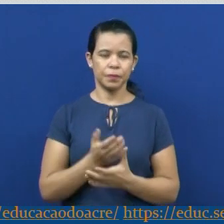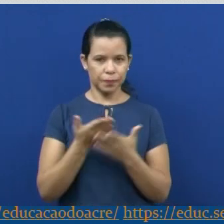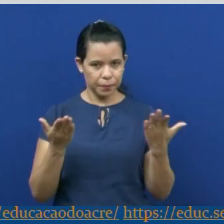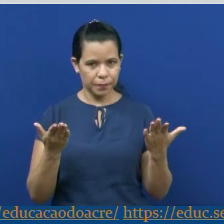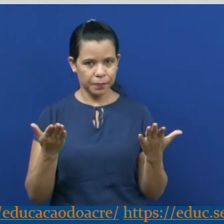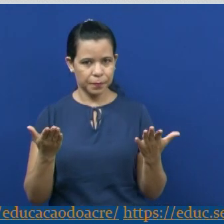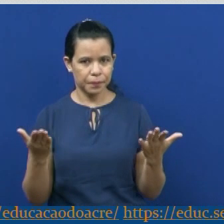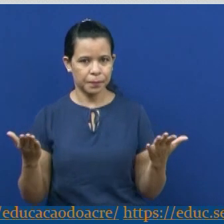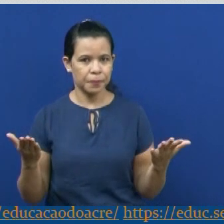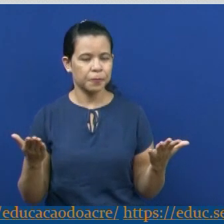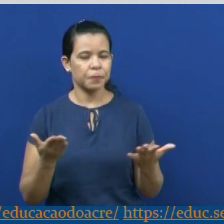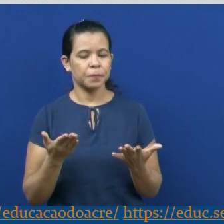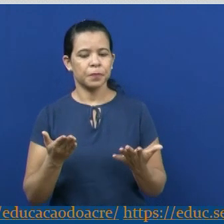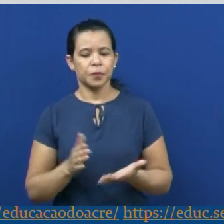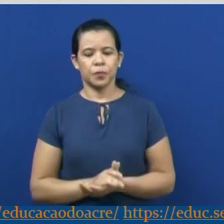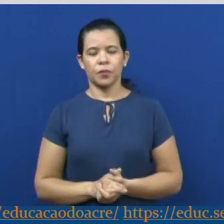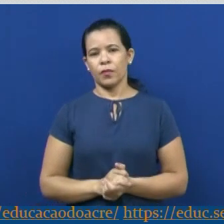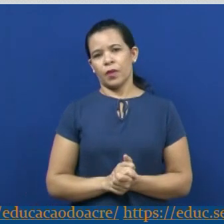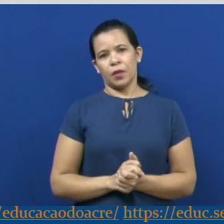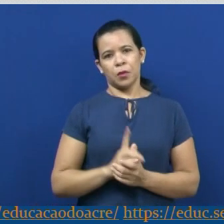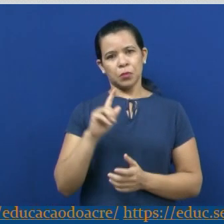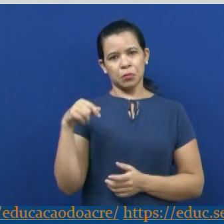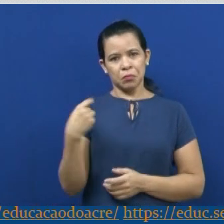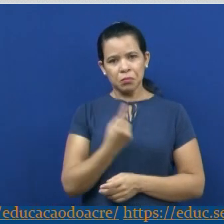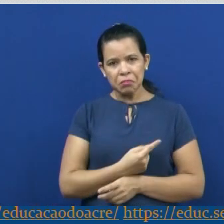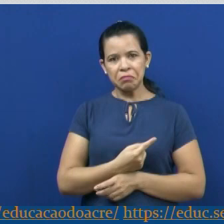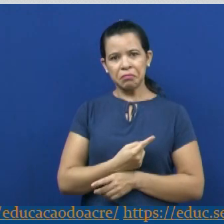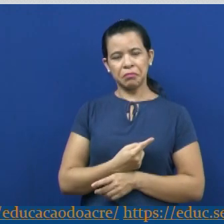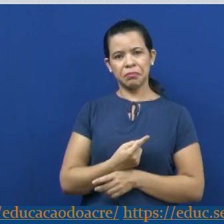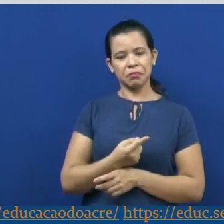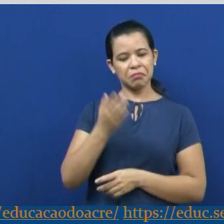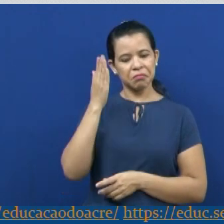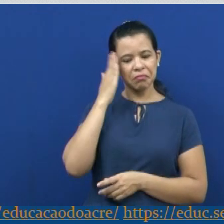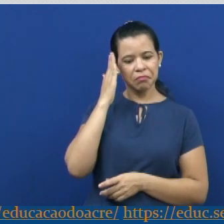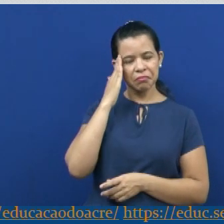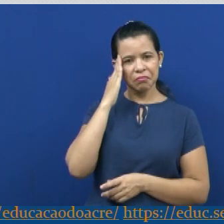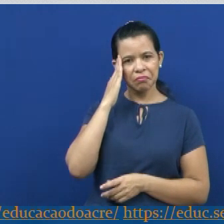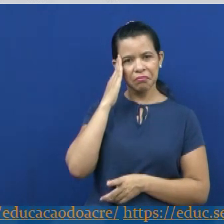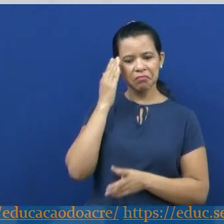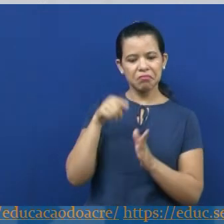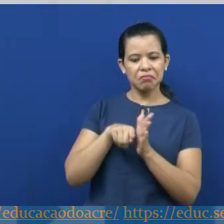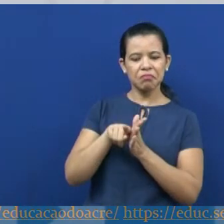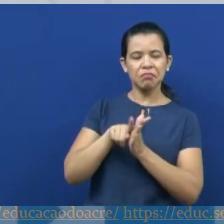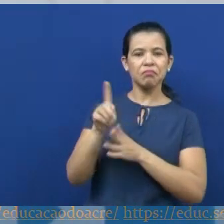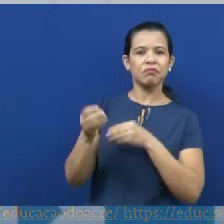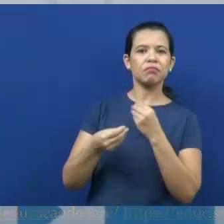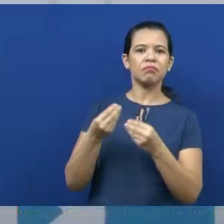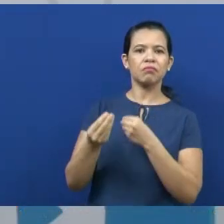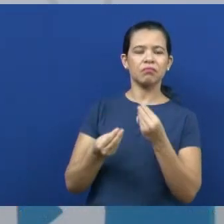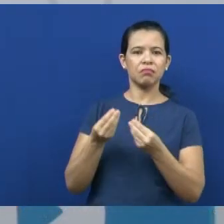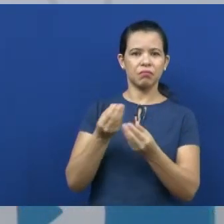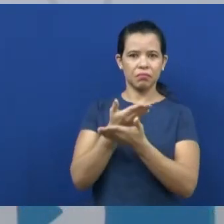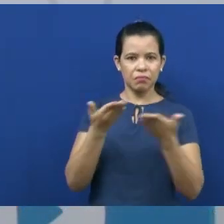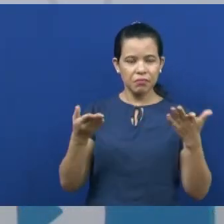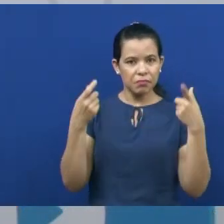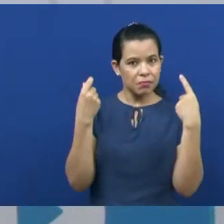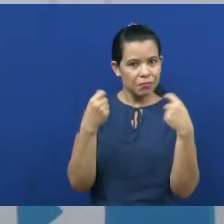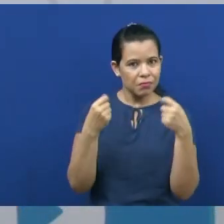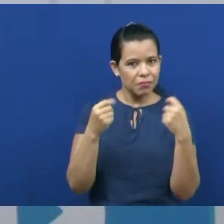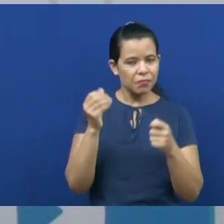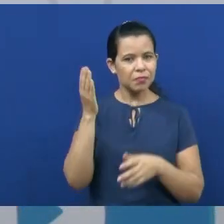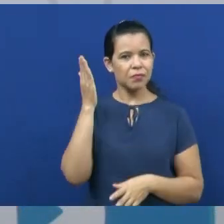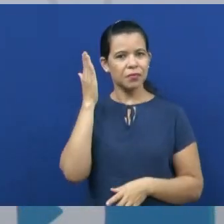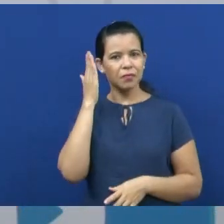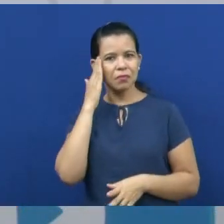Gente, a aplicação desse problema, basta você ter o conceito básico